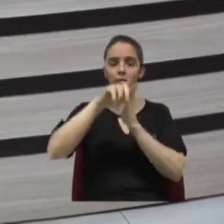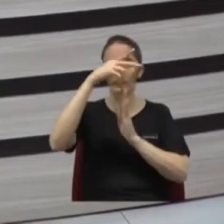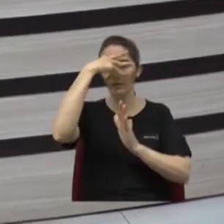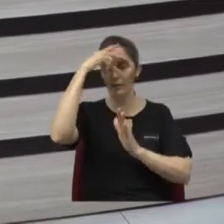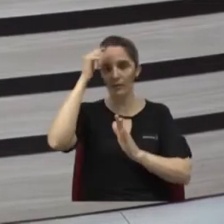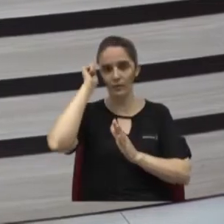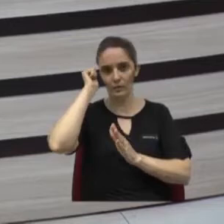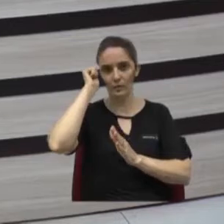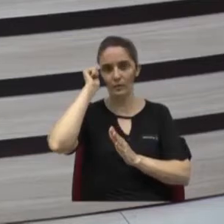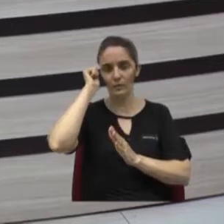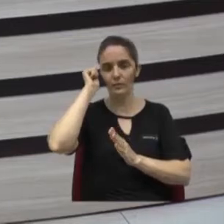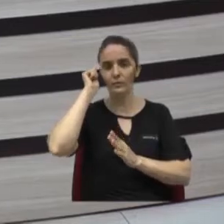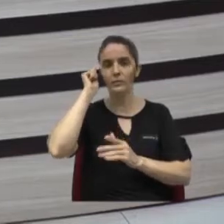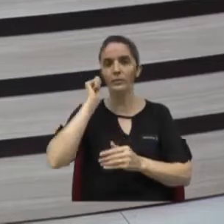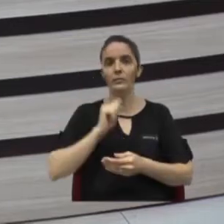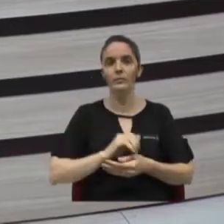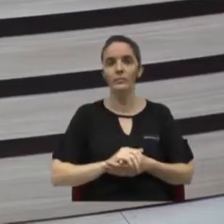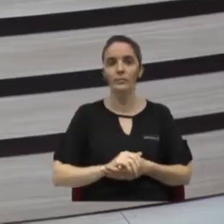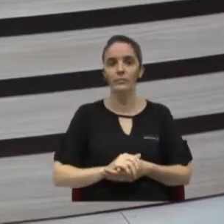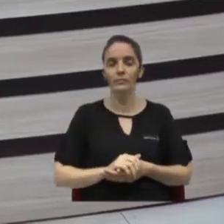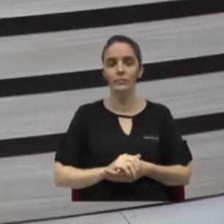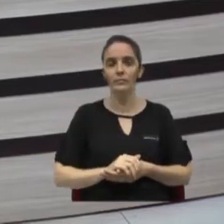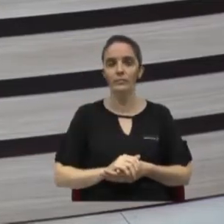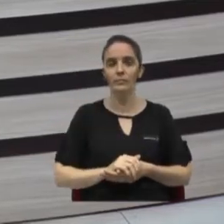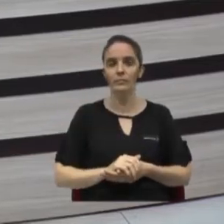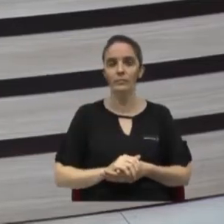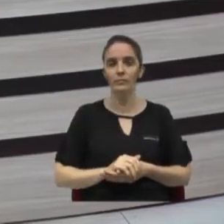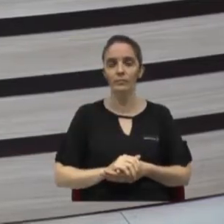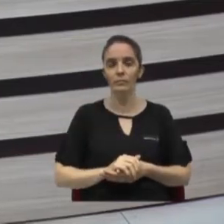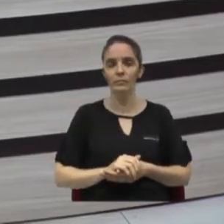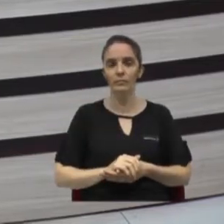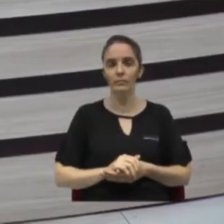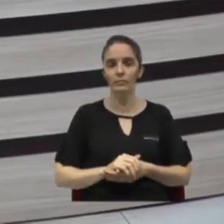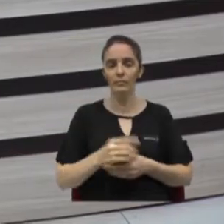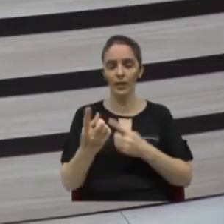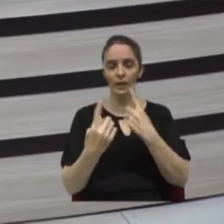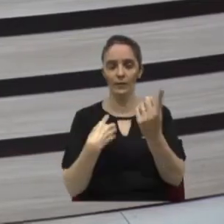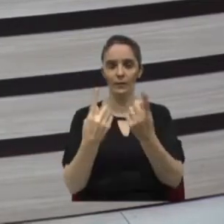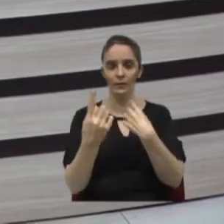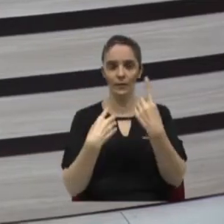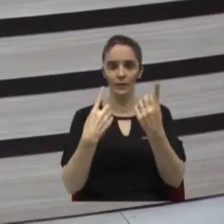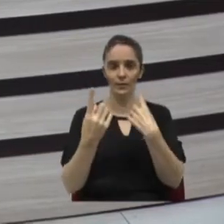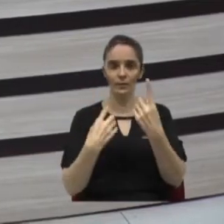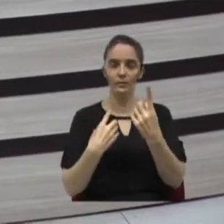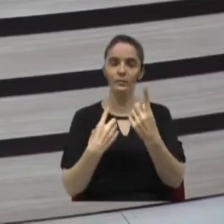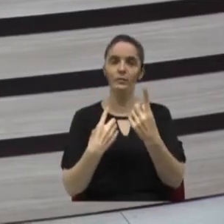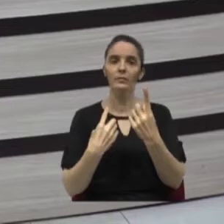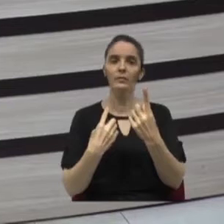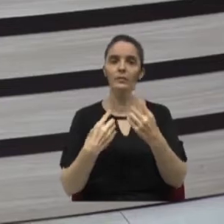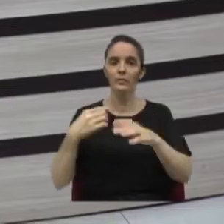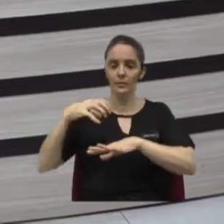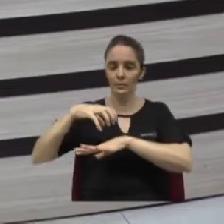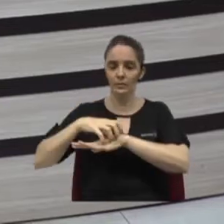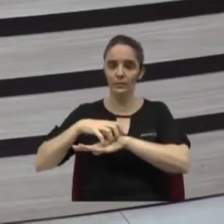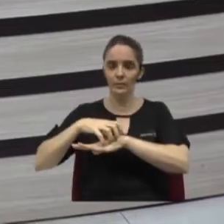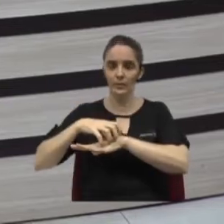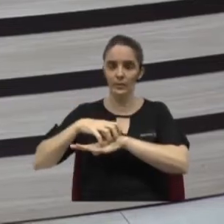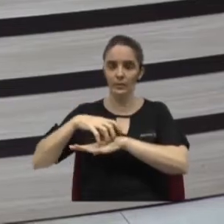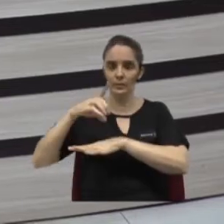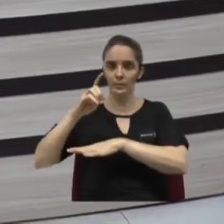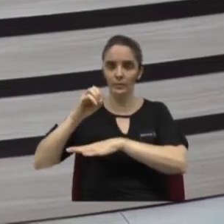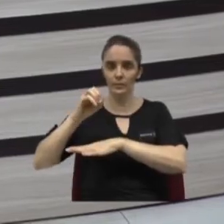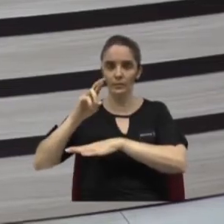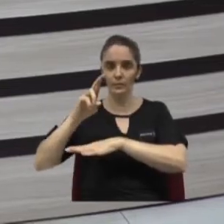Executivo informações sobre melhorias em toda a extensão da Avenida Jaime Cheque, no Parque Nossa Senhora das